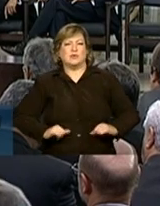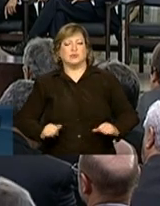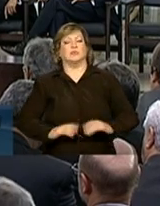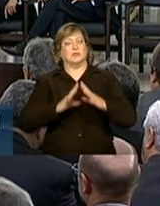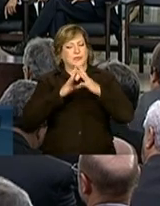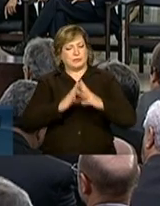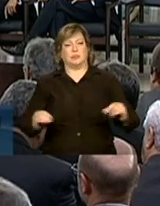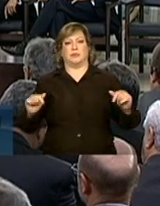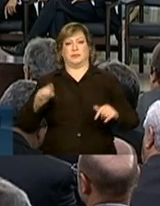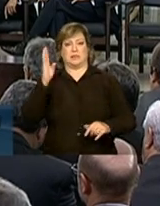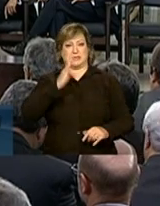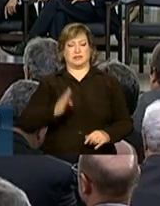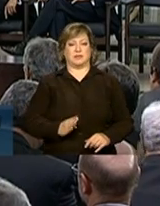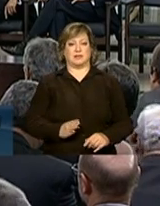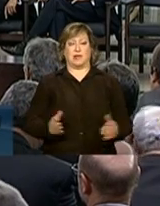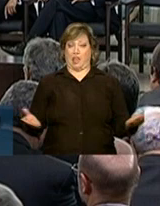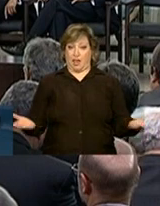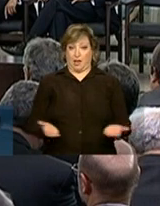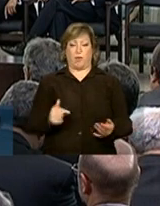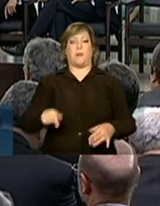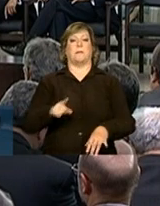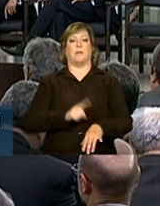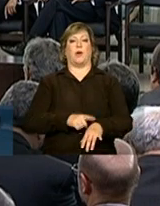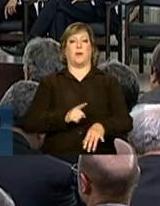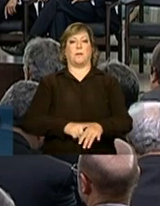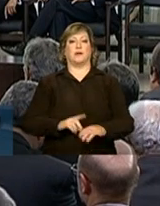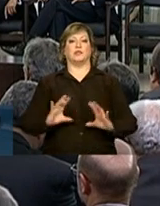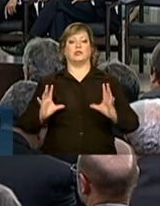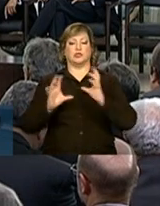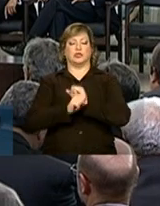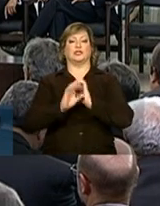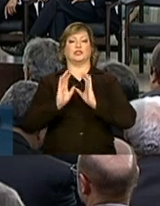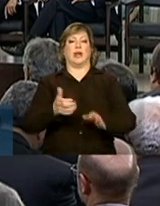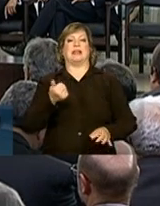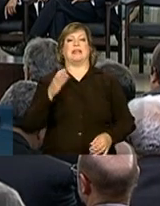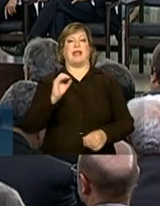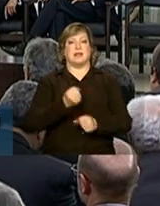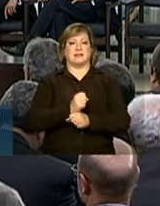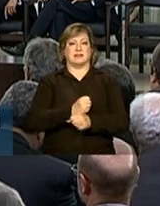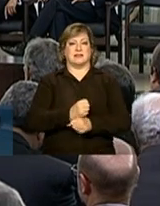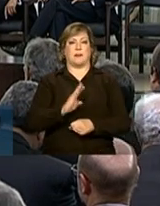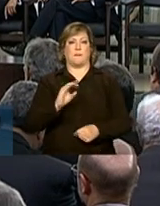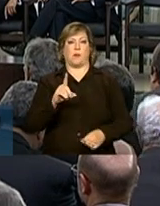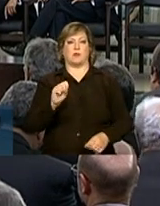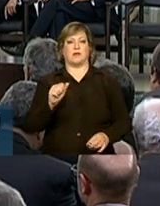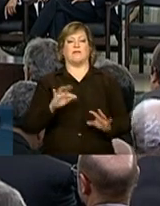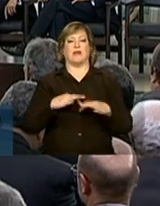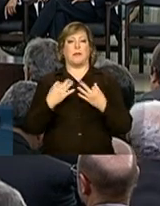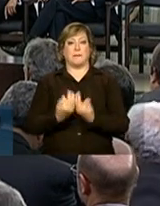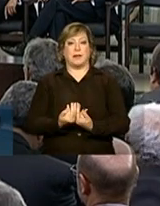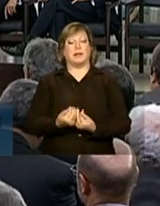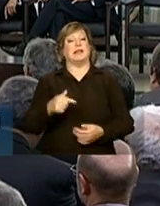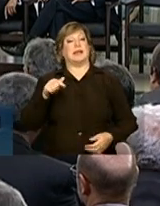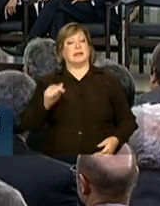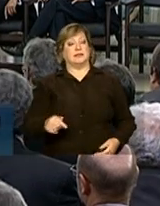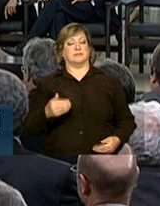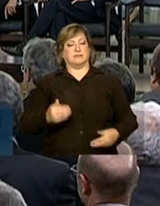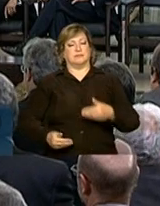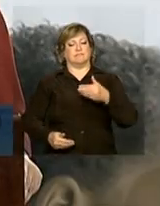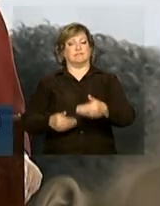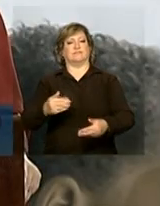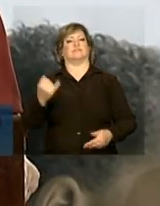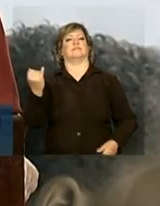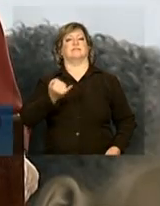Neste momento que nós comemoramos 10 anos do Bolsa Família, nós podemos dizer que esses passos foram